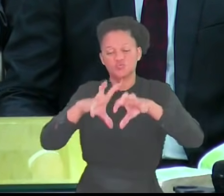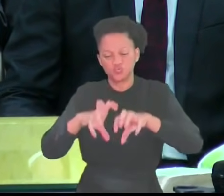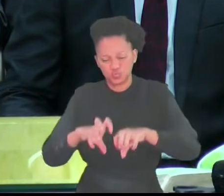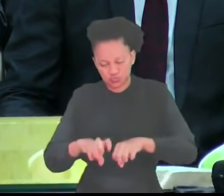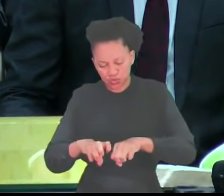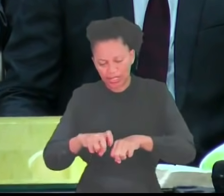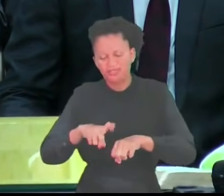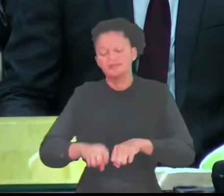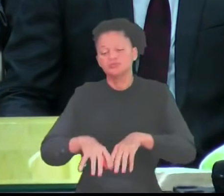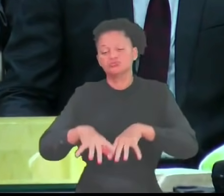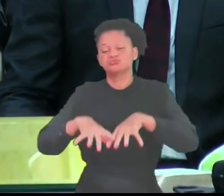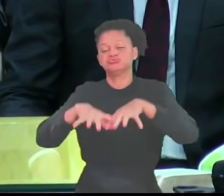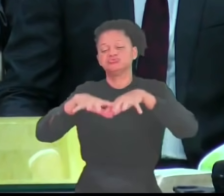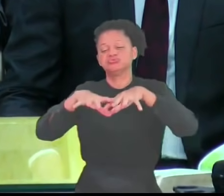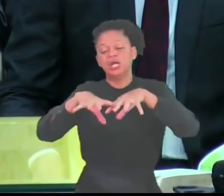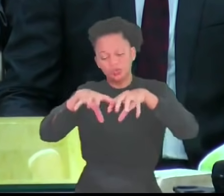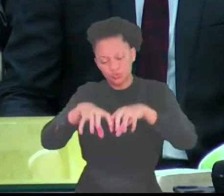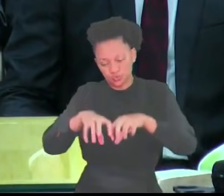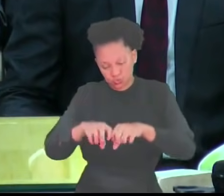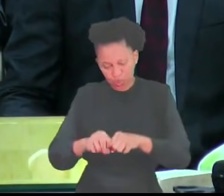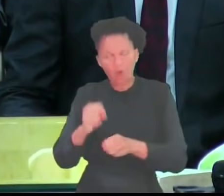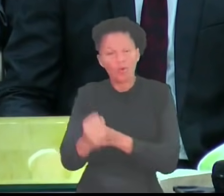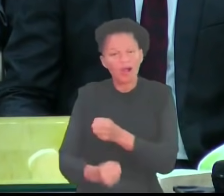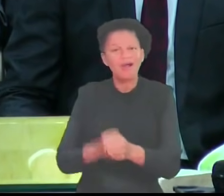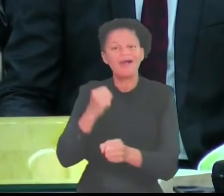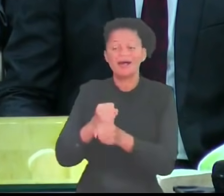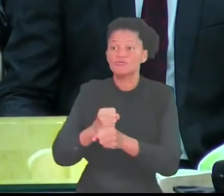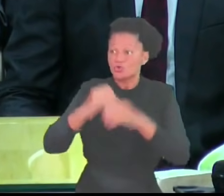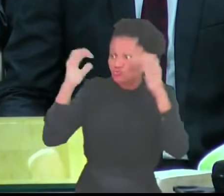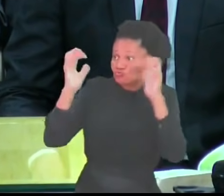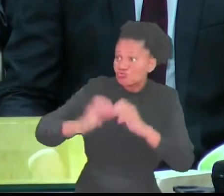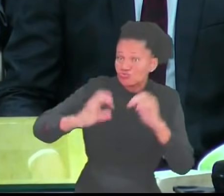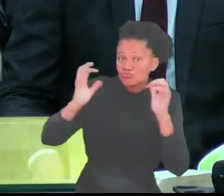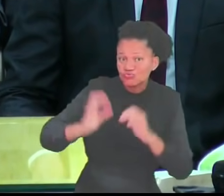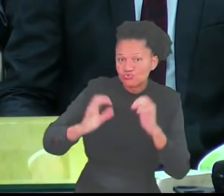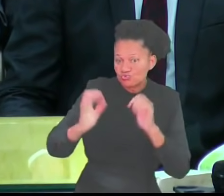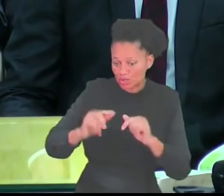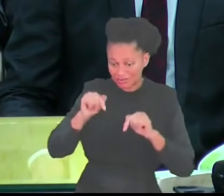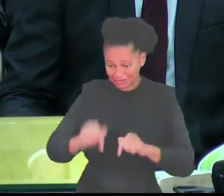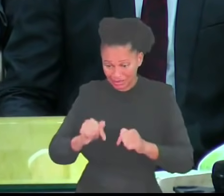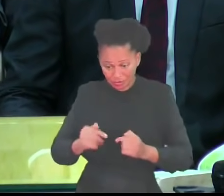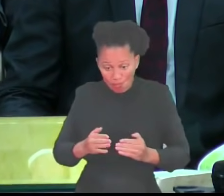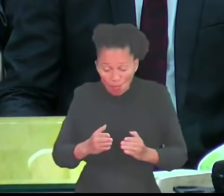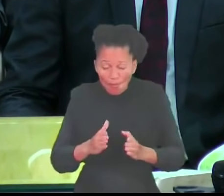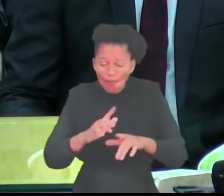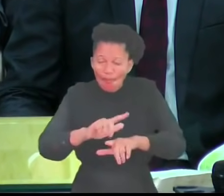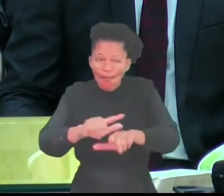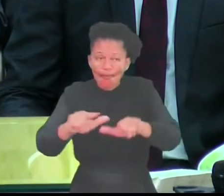Só corria de ano em ano, quando chovia, não no deserto, mas chovia nas